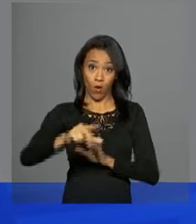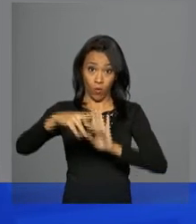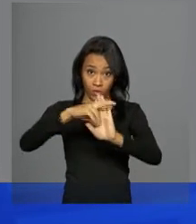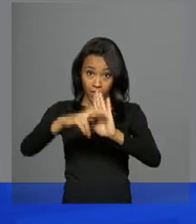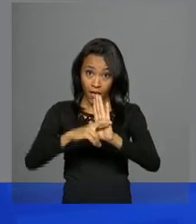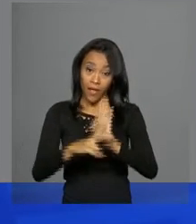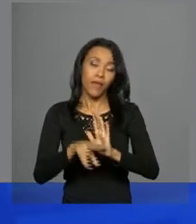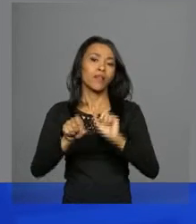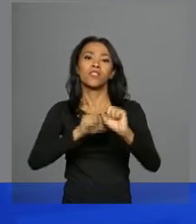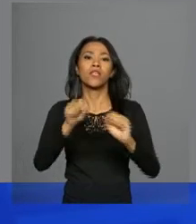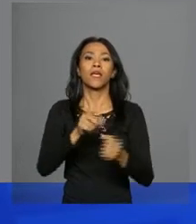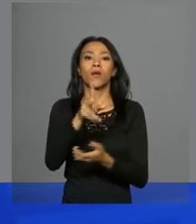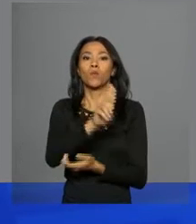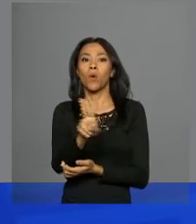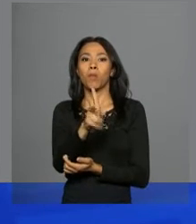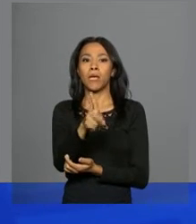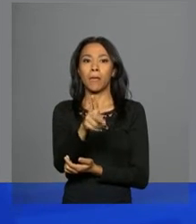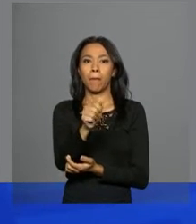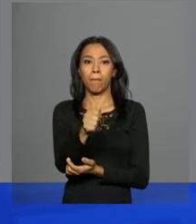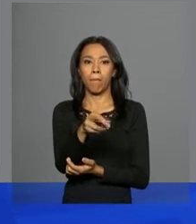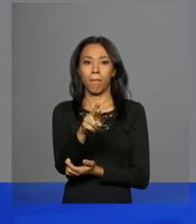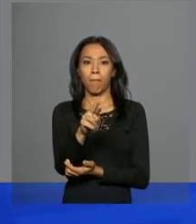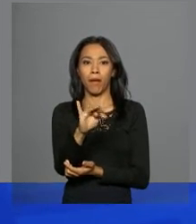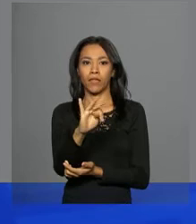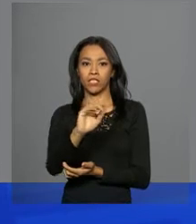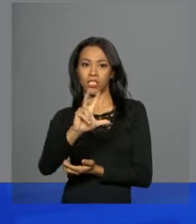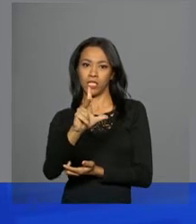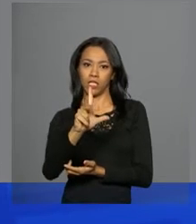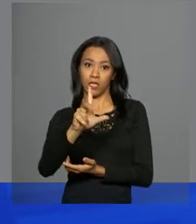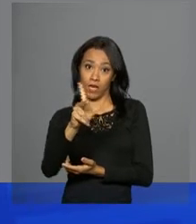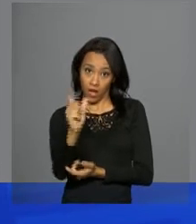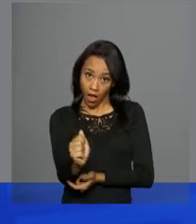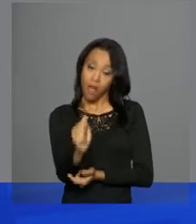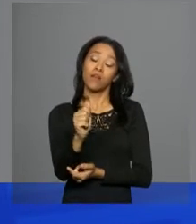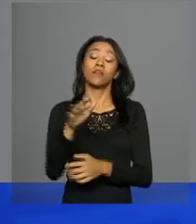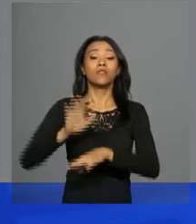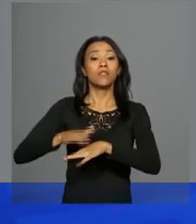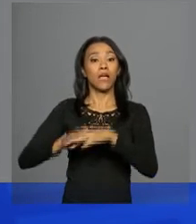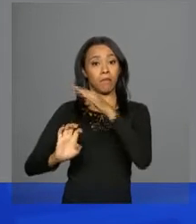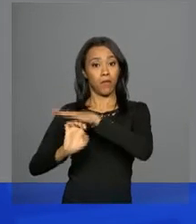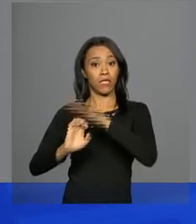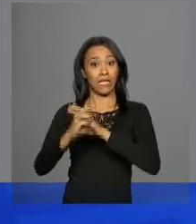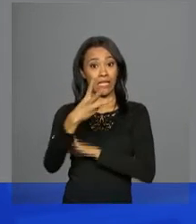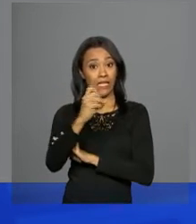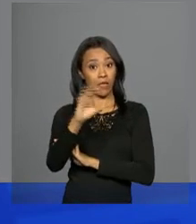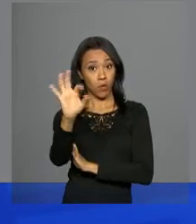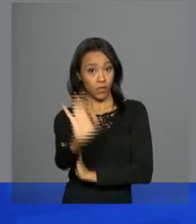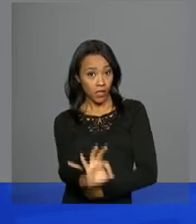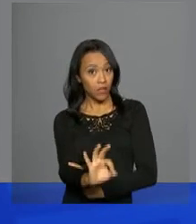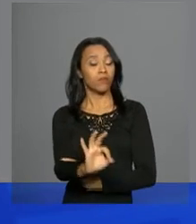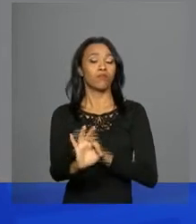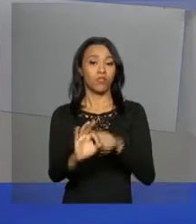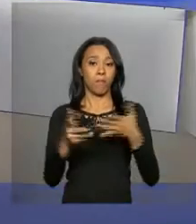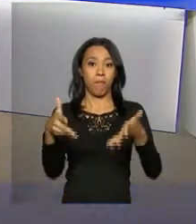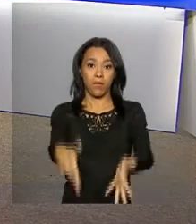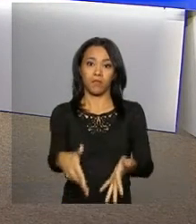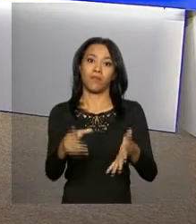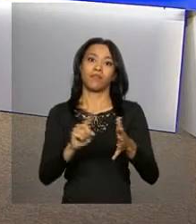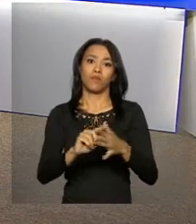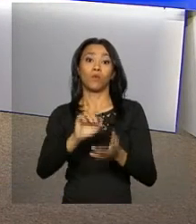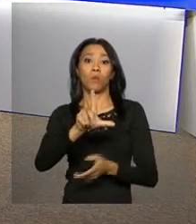e com a petrobras como única operadora com 30% de participação nos consórcios vencedores dos